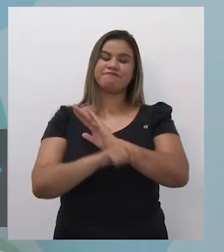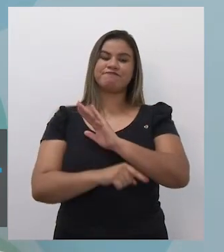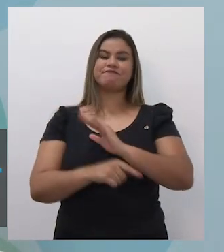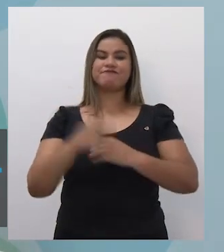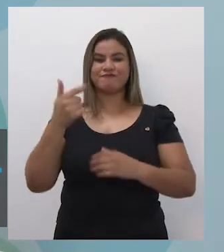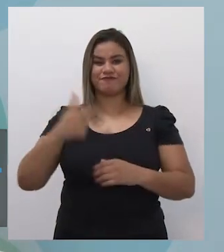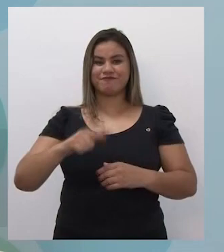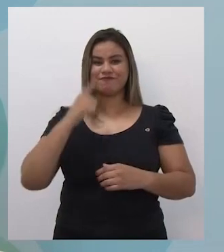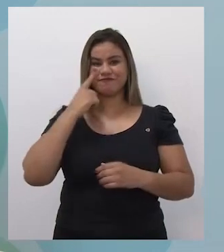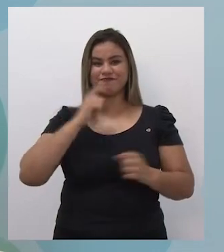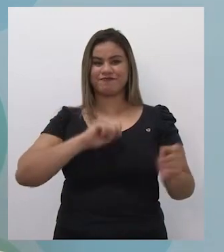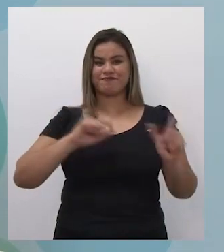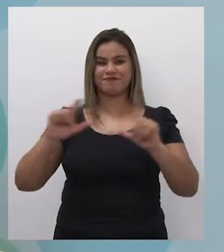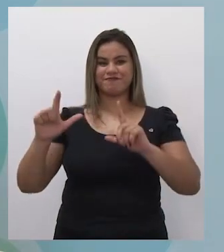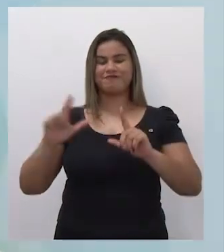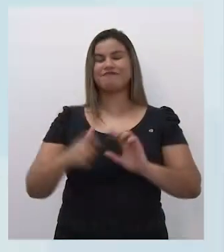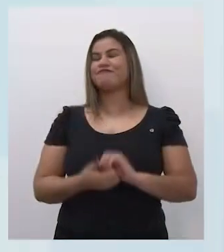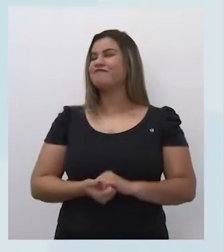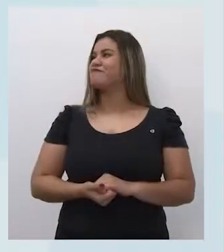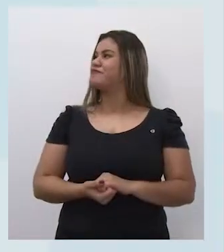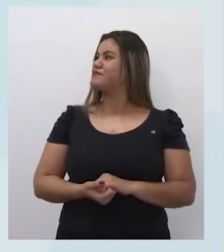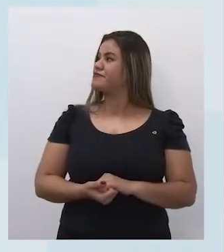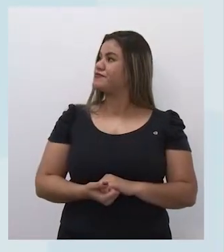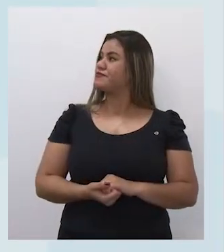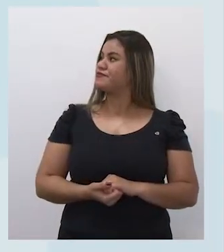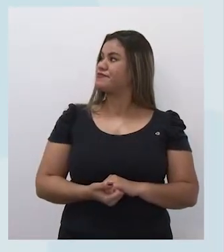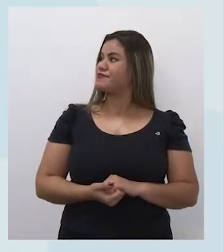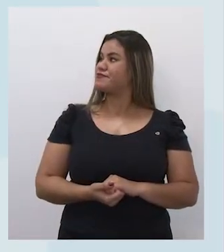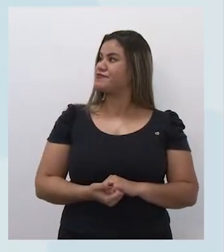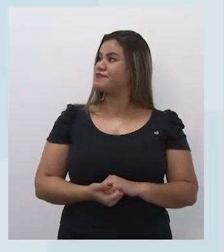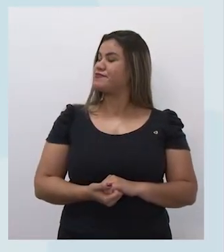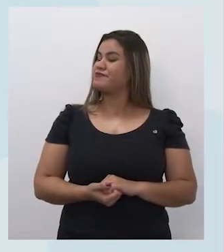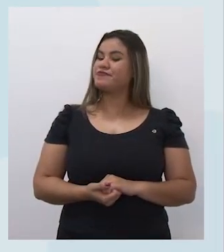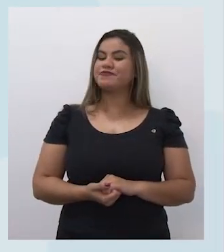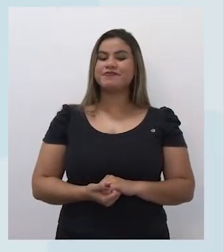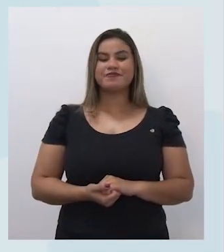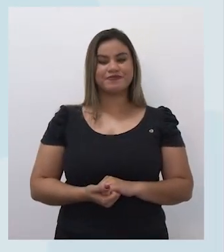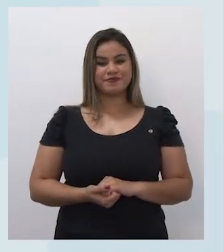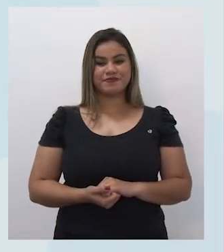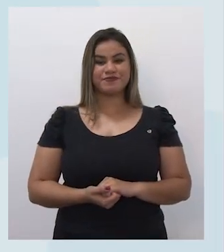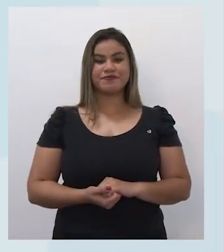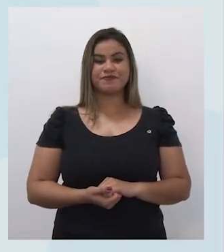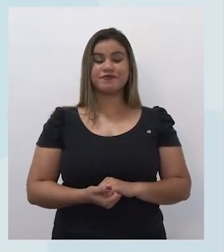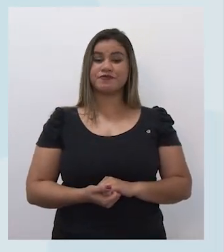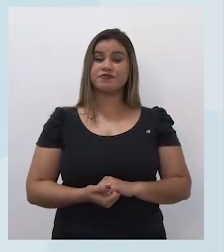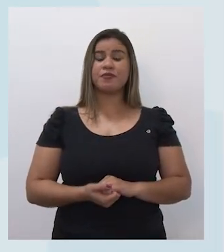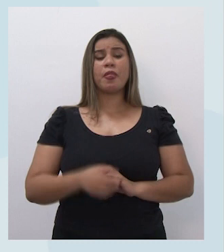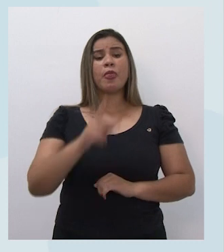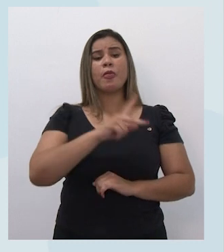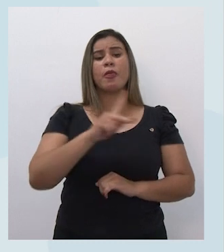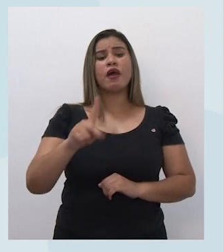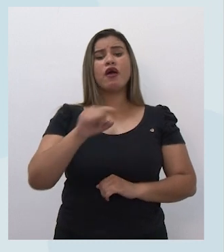pergunta da nossa segunda interação. Na tela, por favor. Então, professor, como que você pode articular